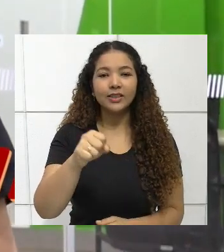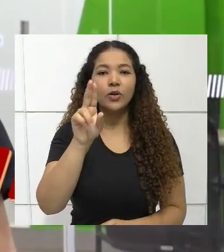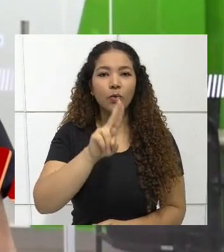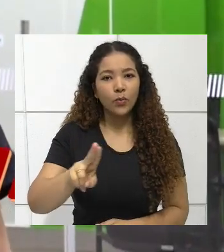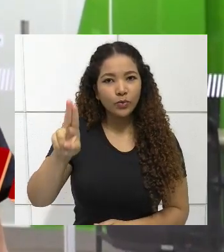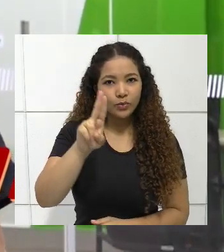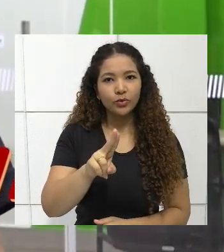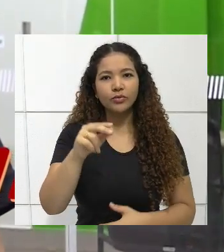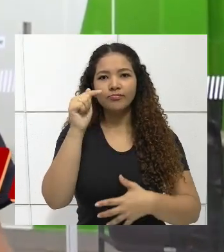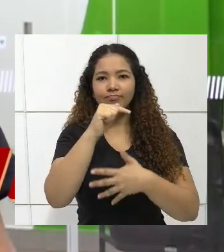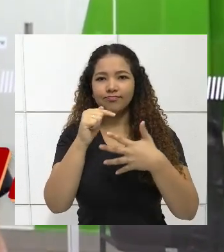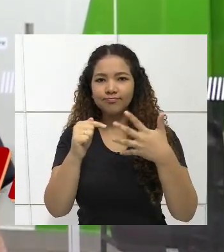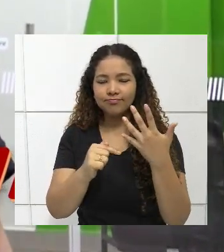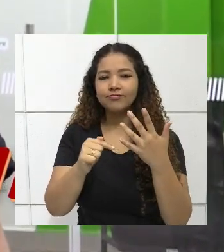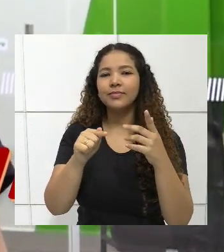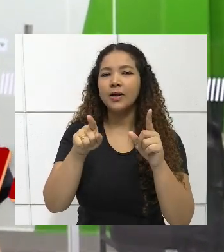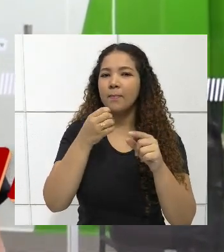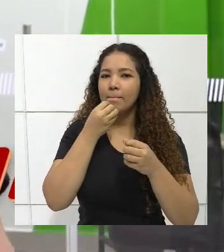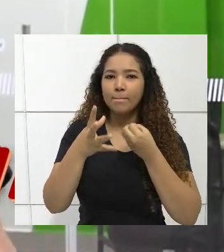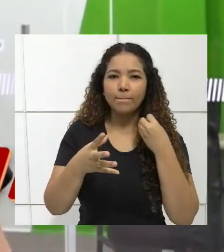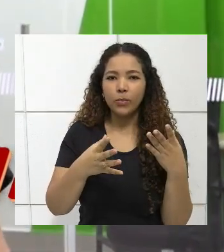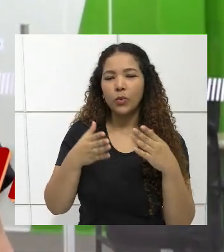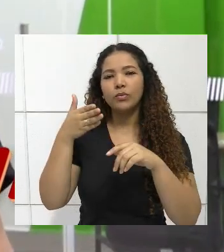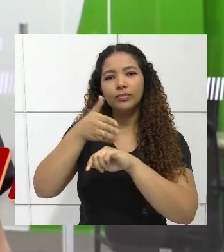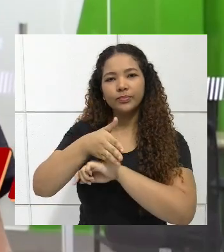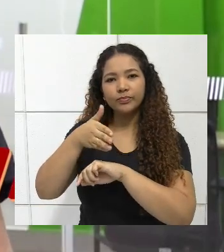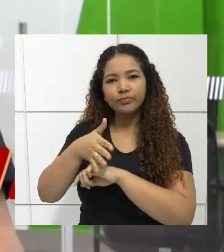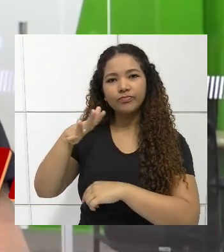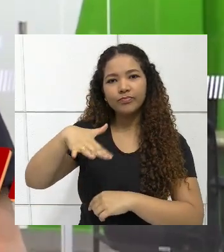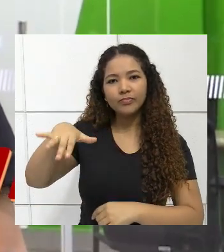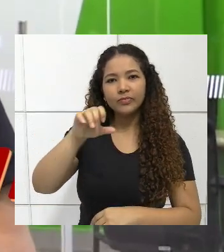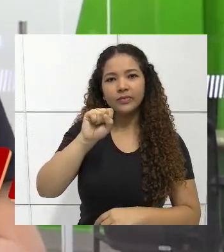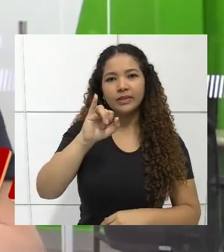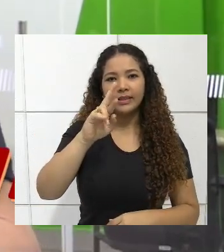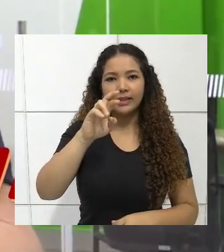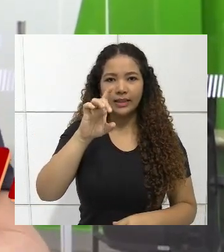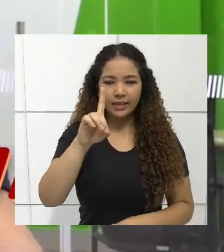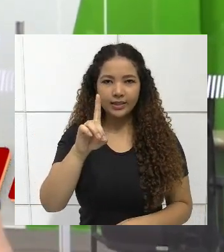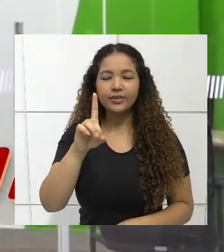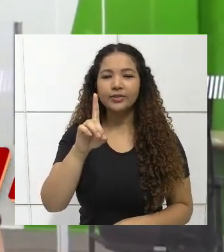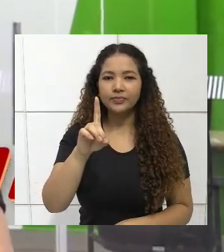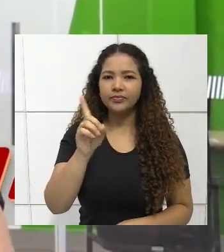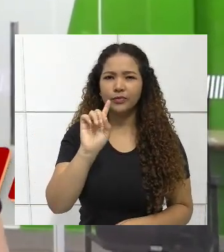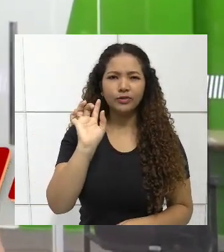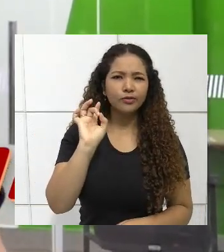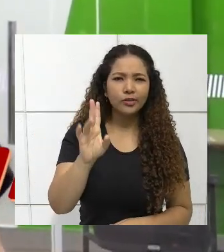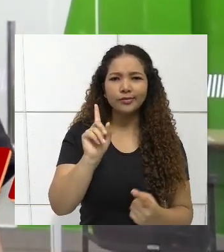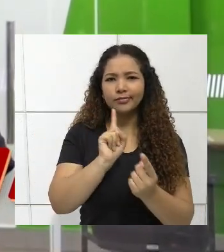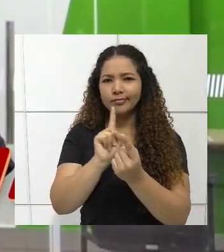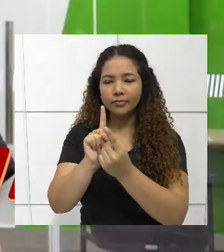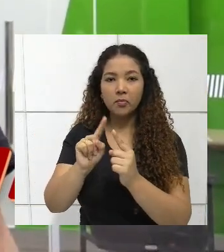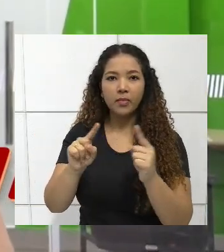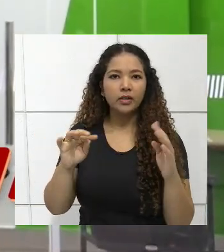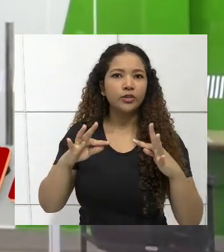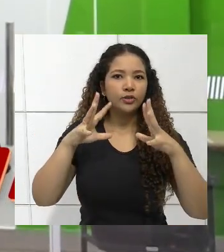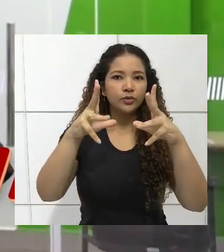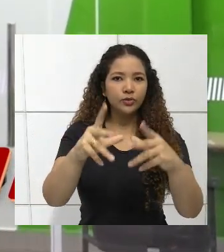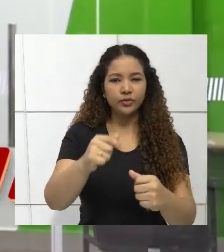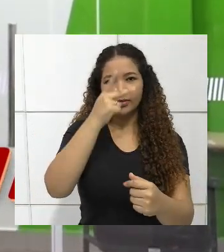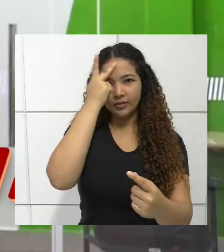esses espaços. Hoje ela veio atender não só os cooperados, mas também os clientes dela, né, aqui